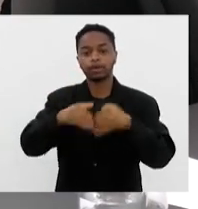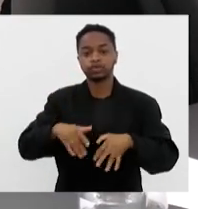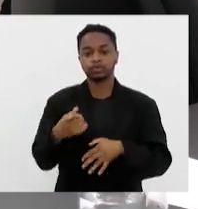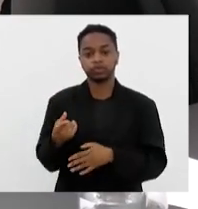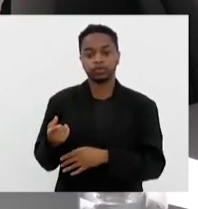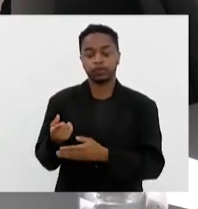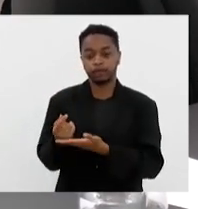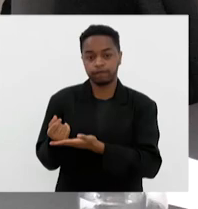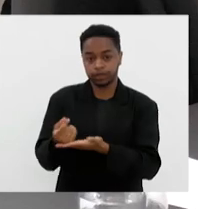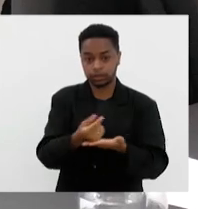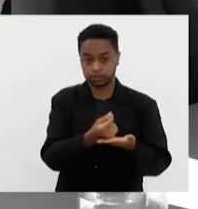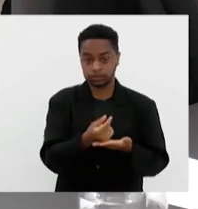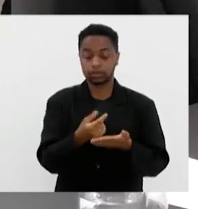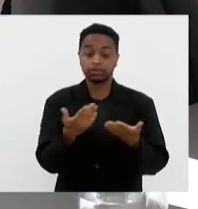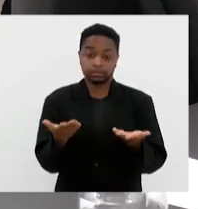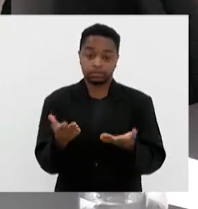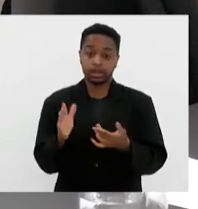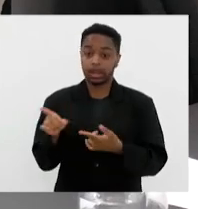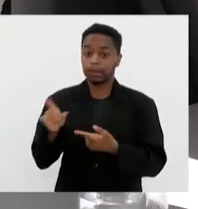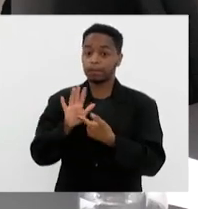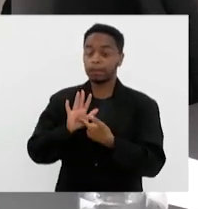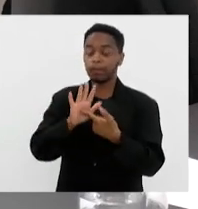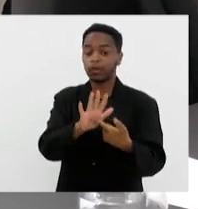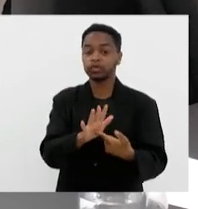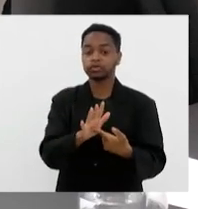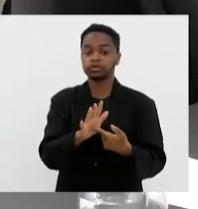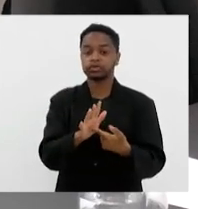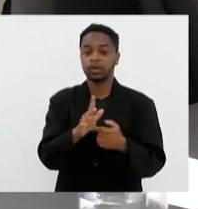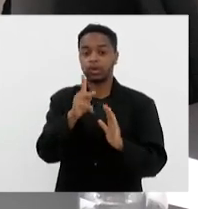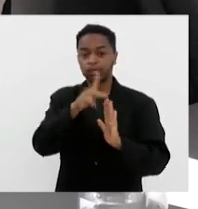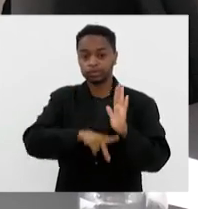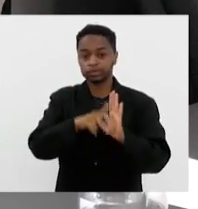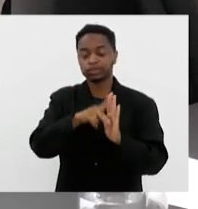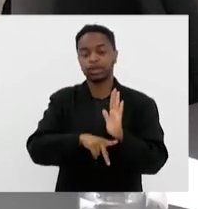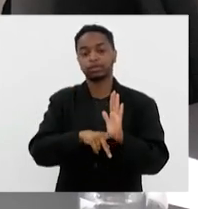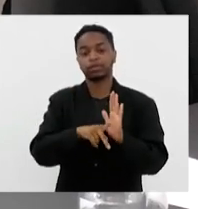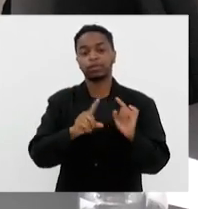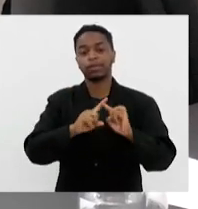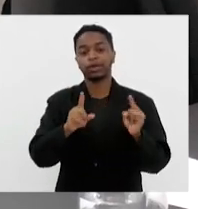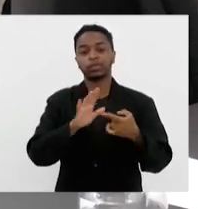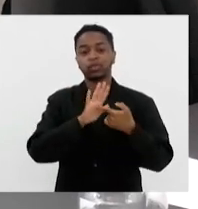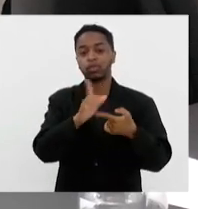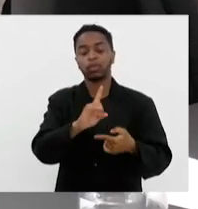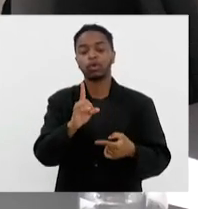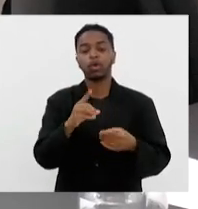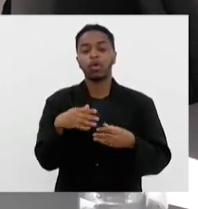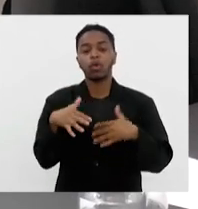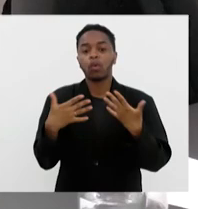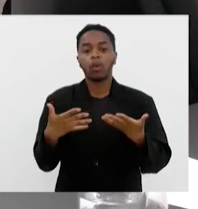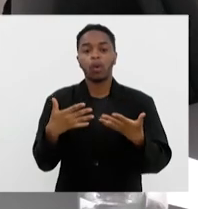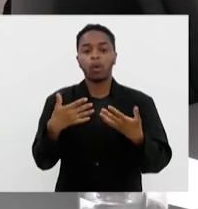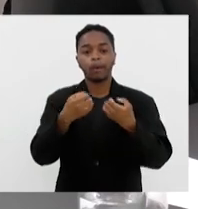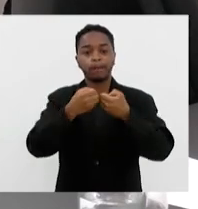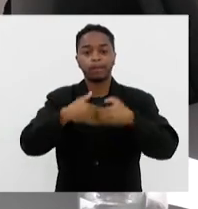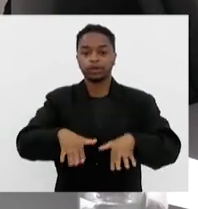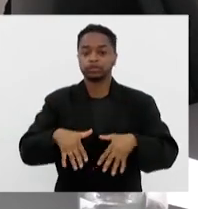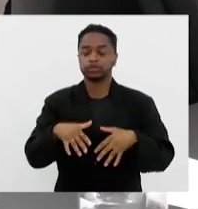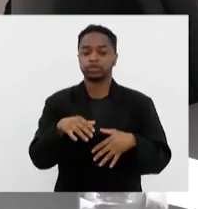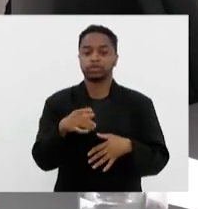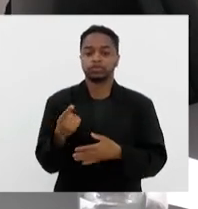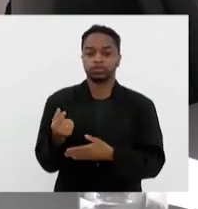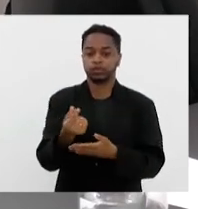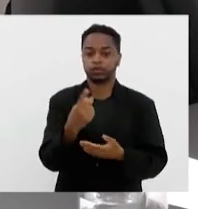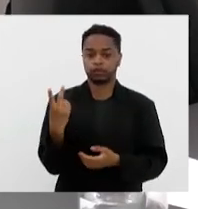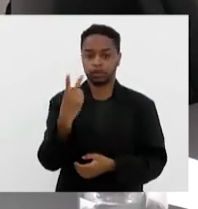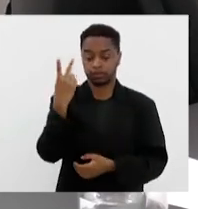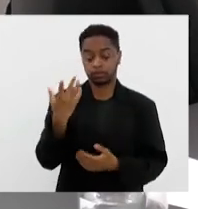apresenta um projeto de natureza exclusivamente tributária, financeira, e não apresenta estudo de impacto. Presidente. Isso é razão também para a rejeição aqui na